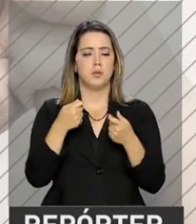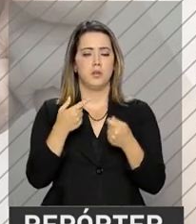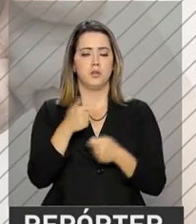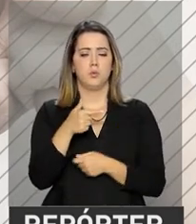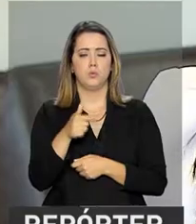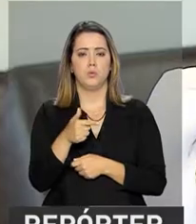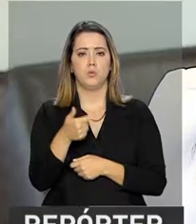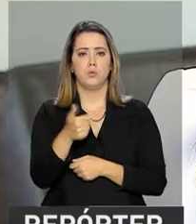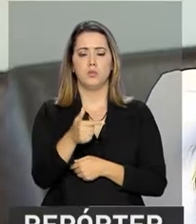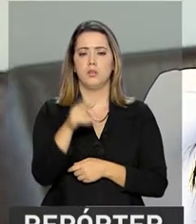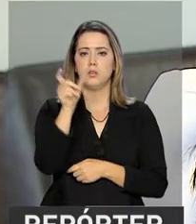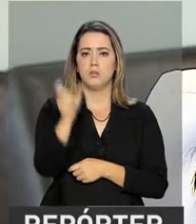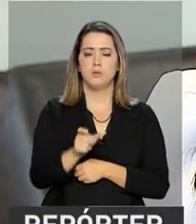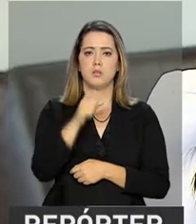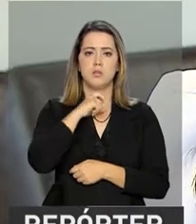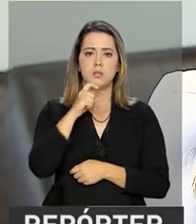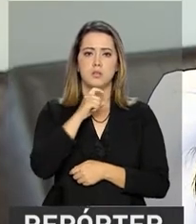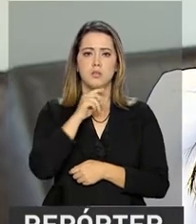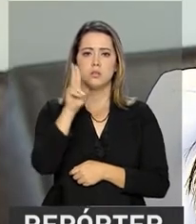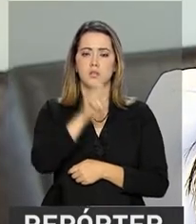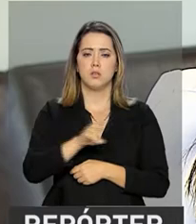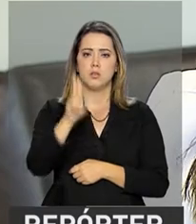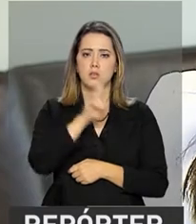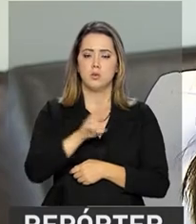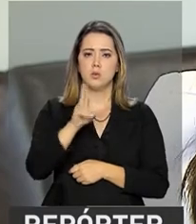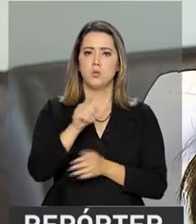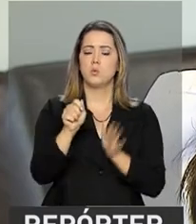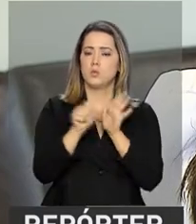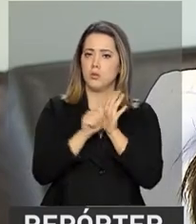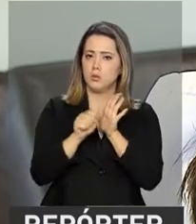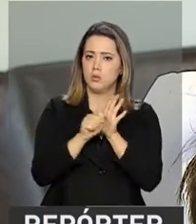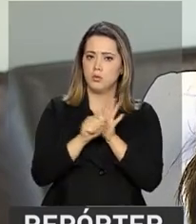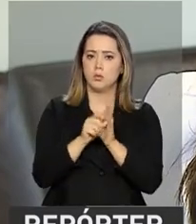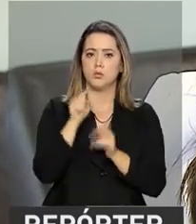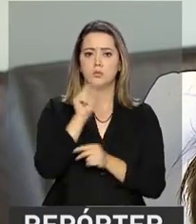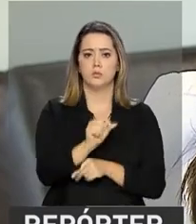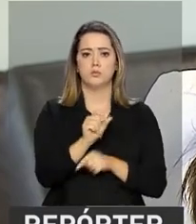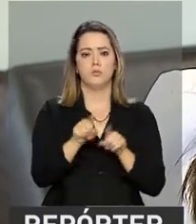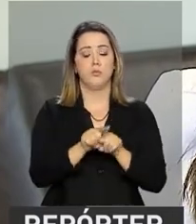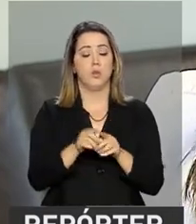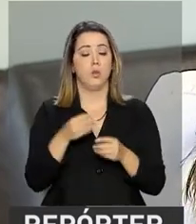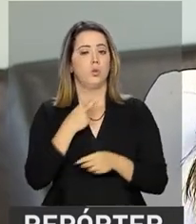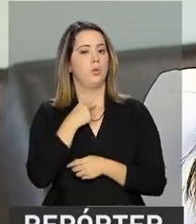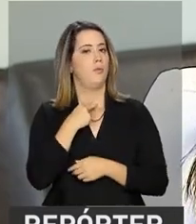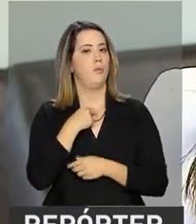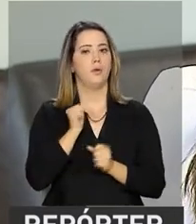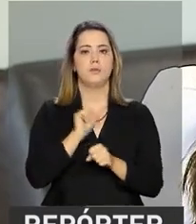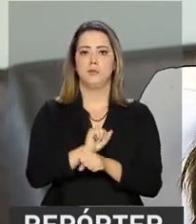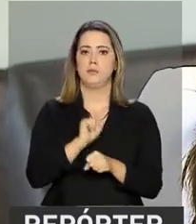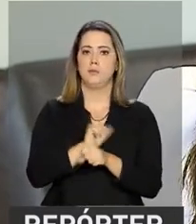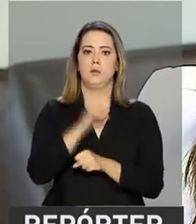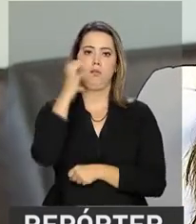de drogas. As famílias acolhedoras, elas não podem estar no cadastro de adoção.